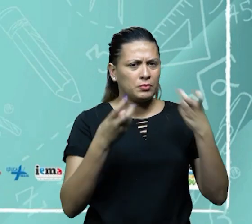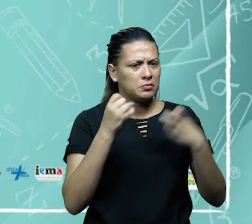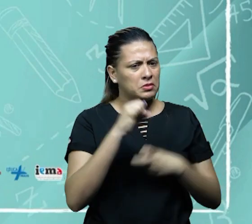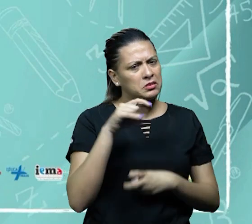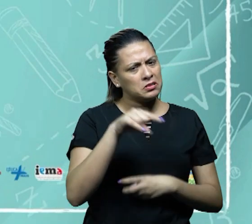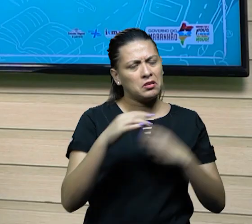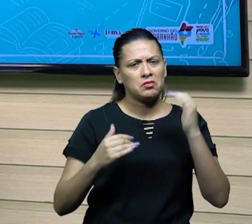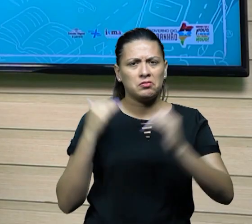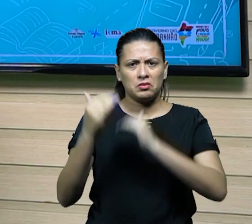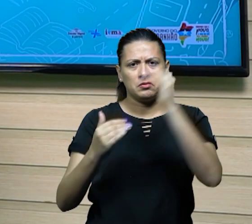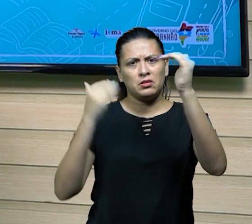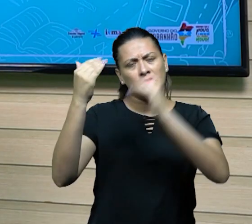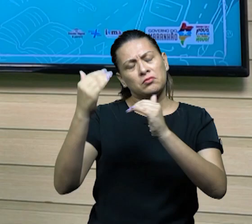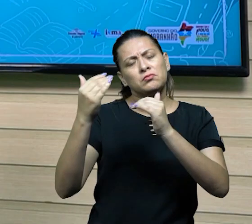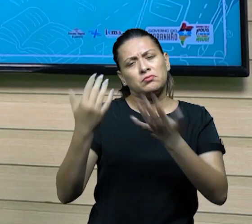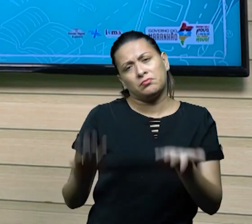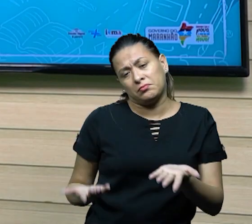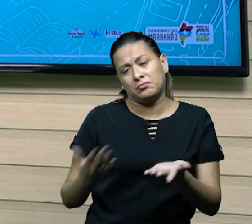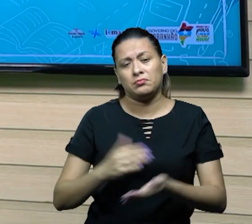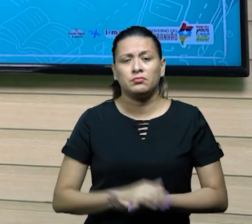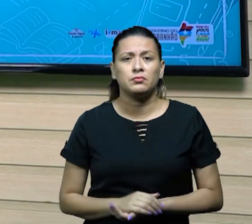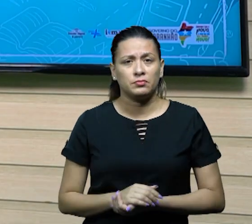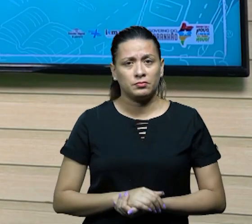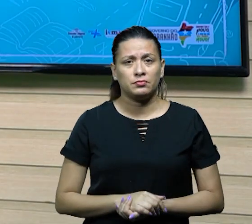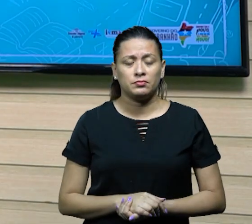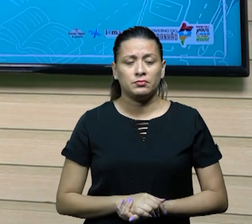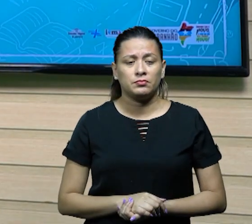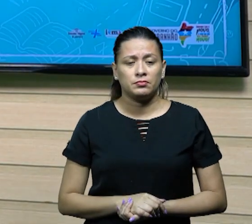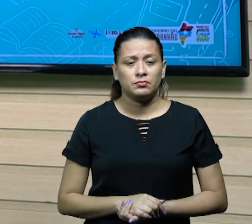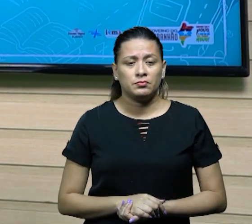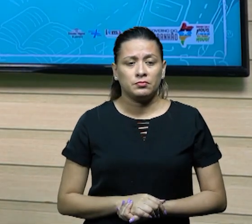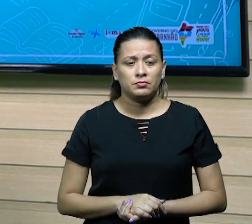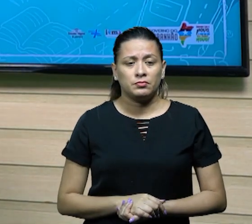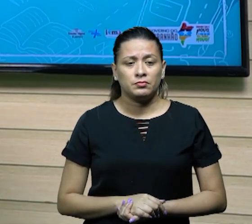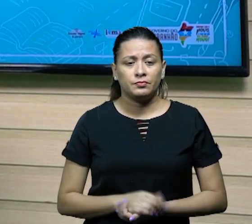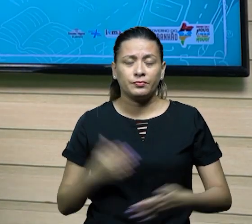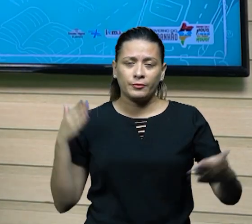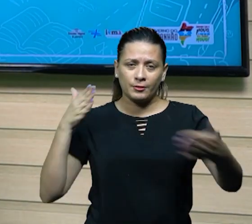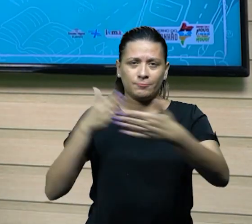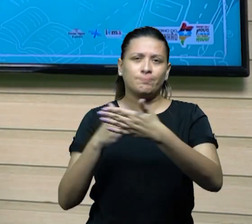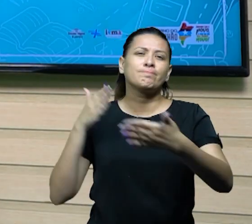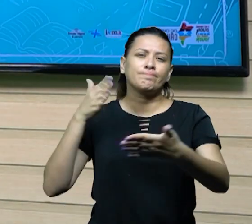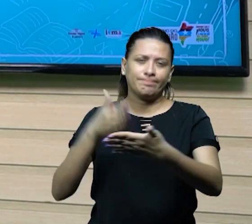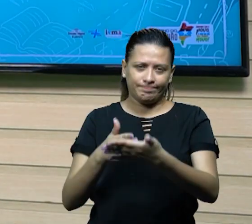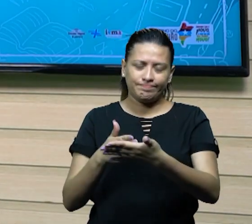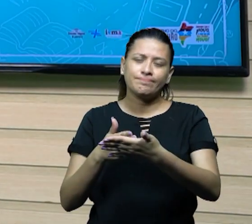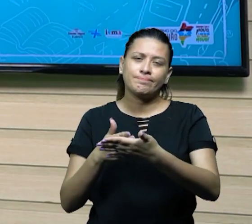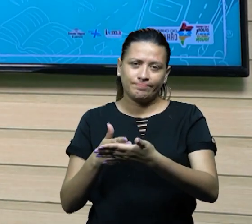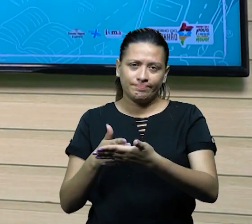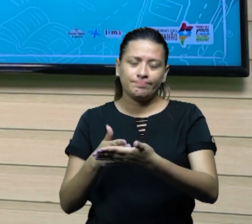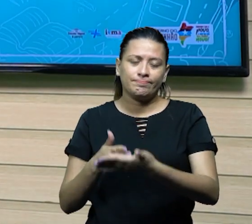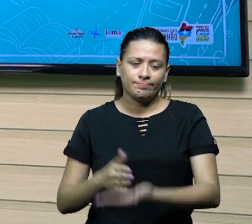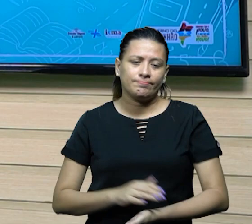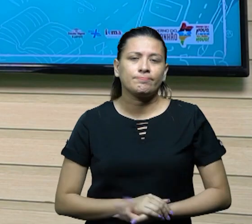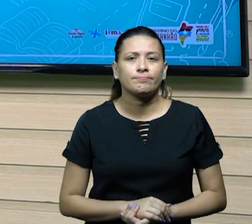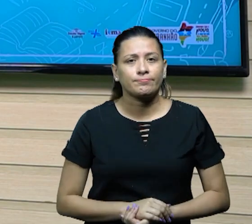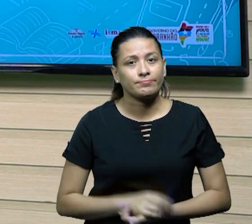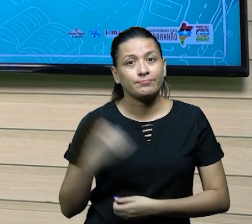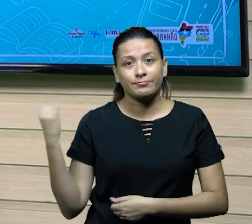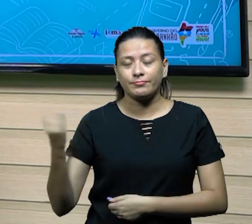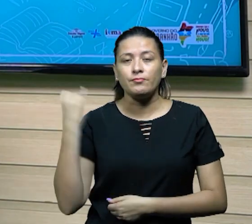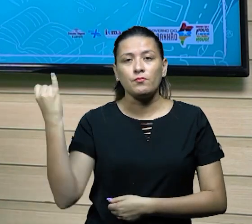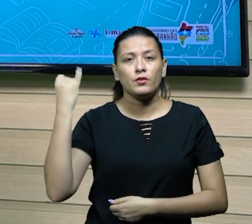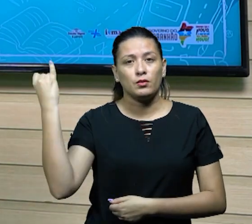outros treinamentos. Eu vou oferecer um curso para o meu funcionário, mas eu vou medir realmente se ele evoluiu, se ele se